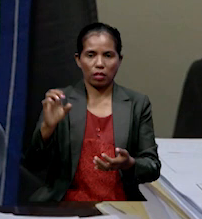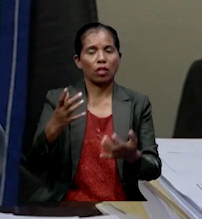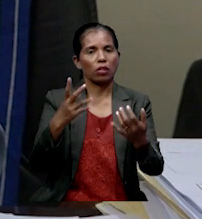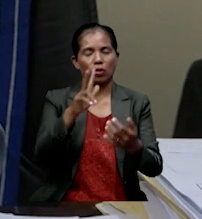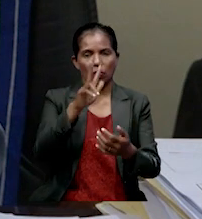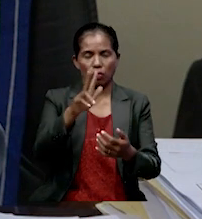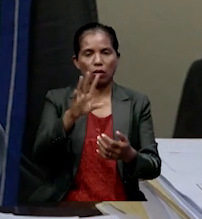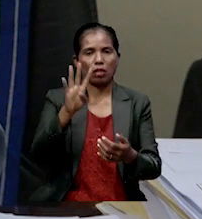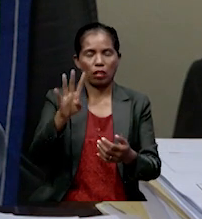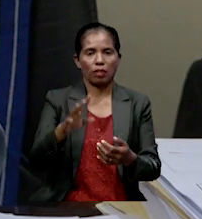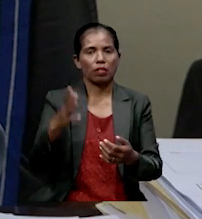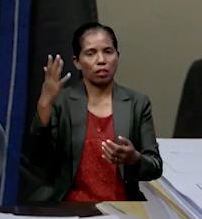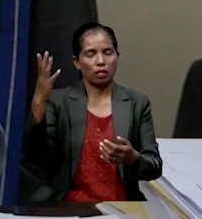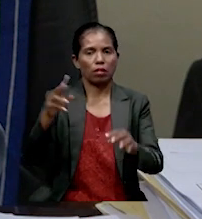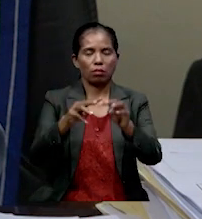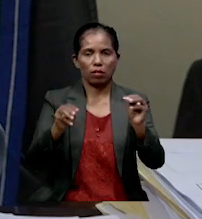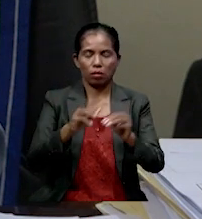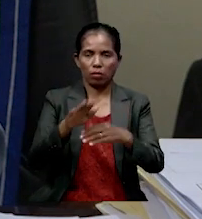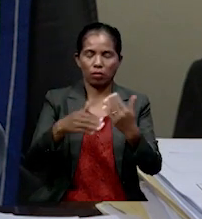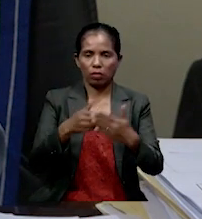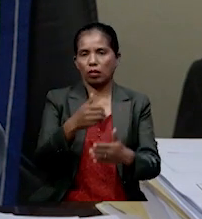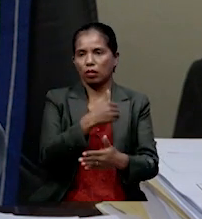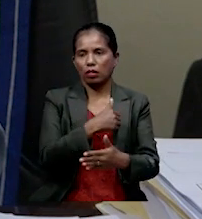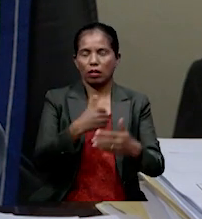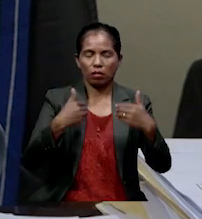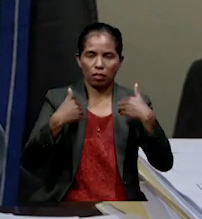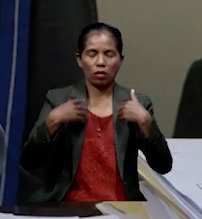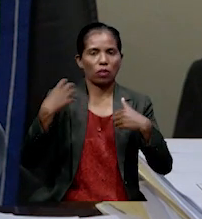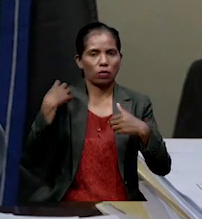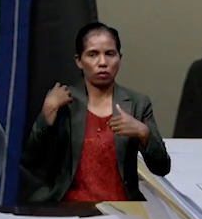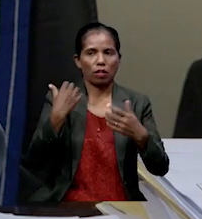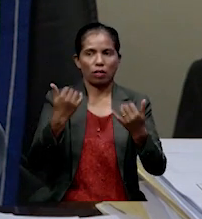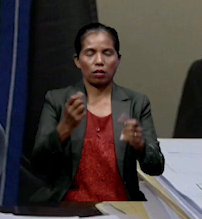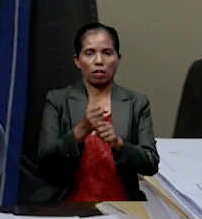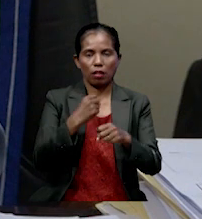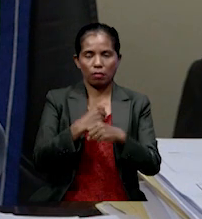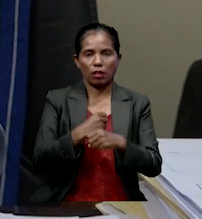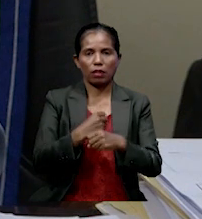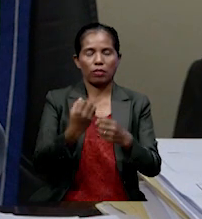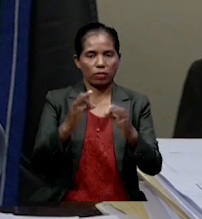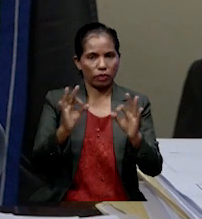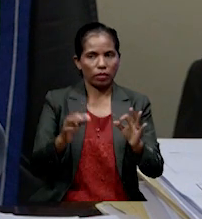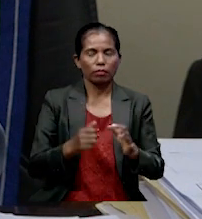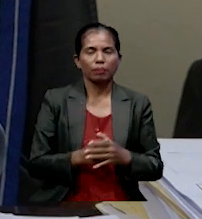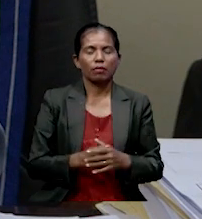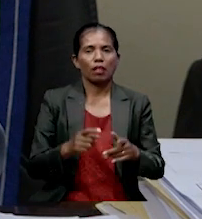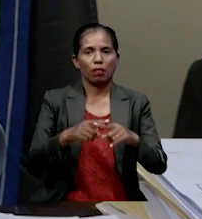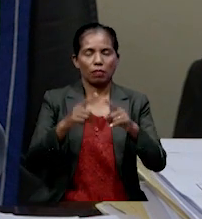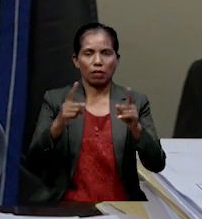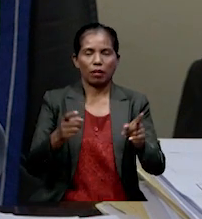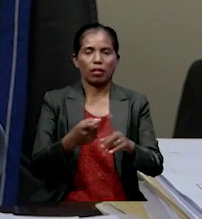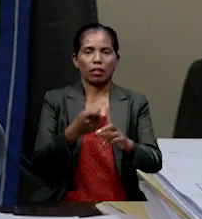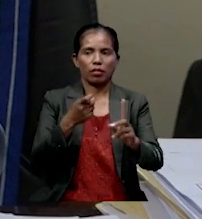dão e a município Sira nebe sudá o que é edifício se nebe agora na lá ela e mais bem ainda né,